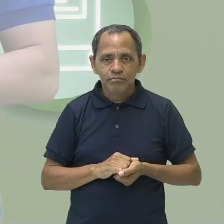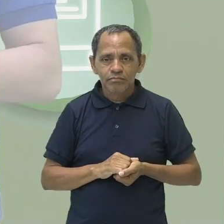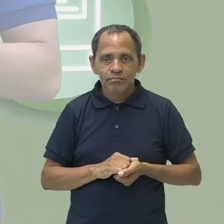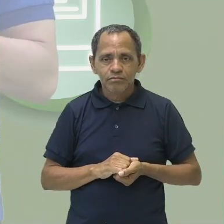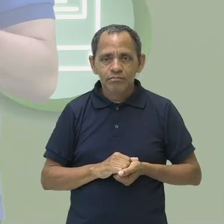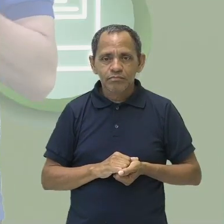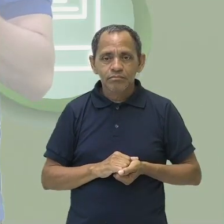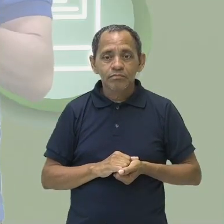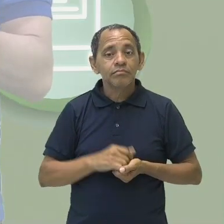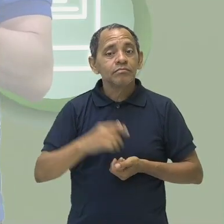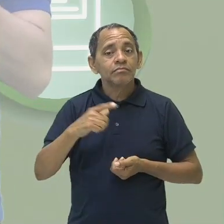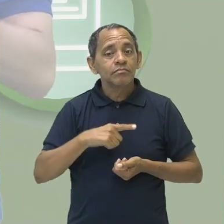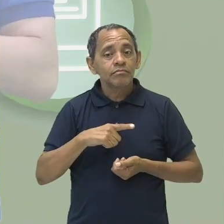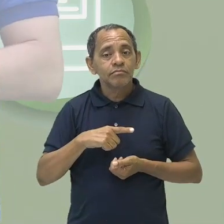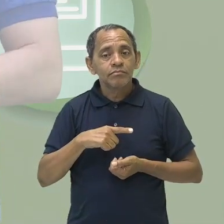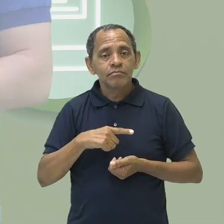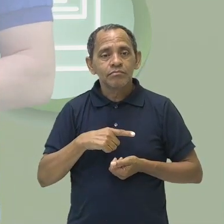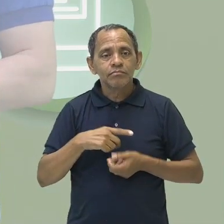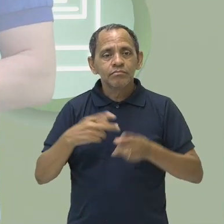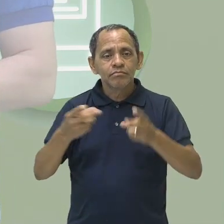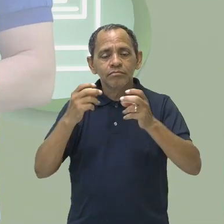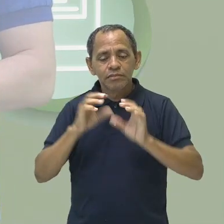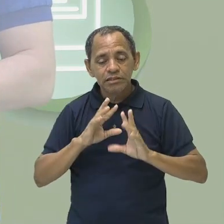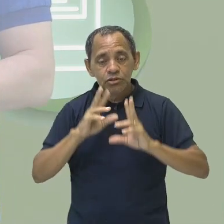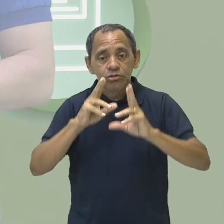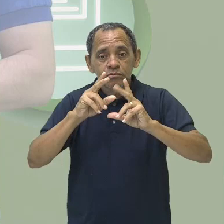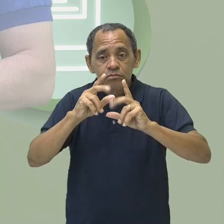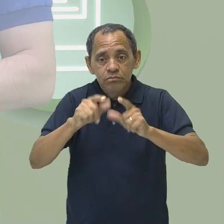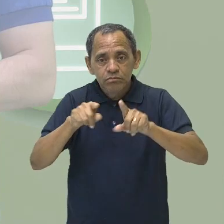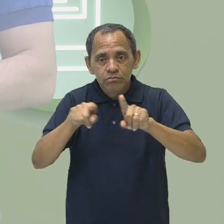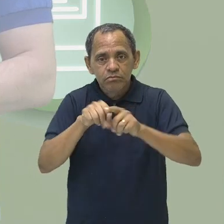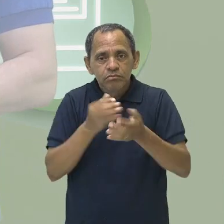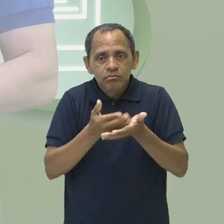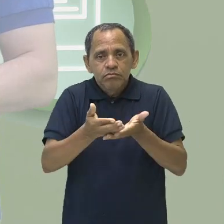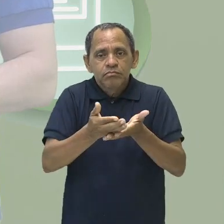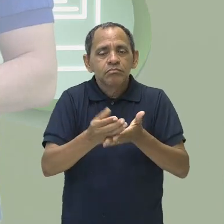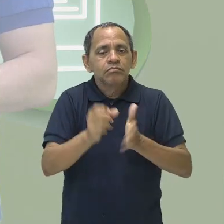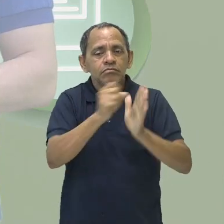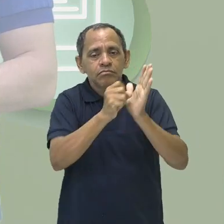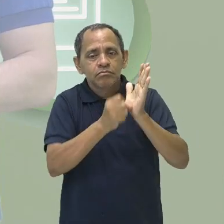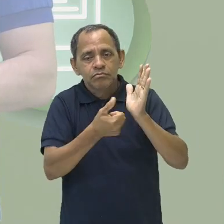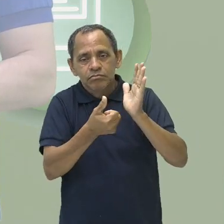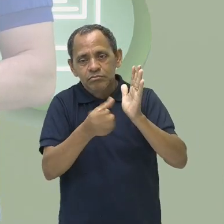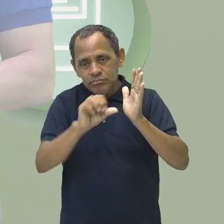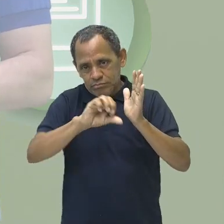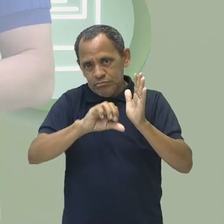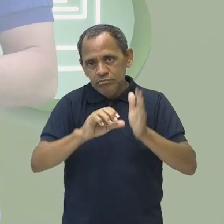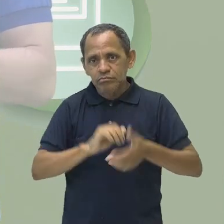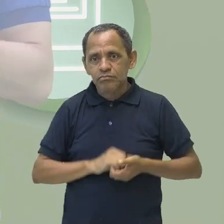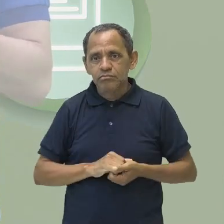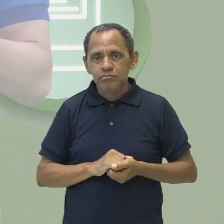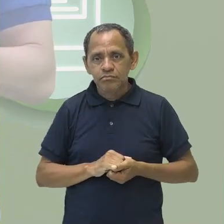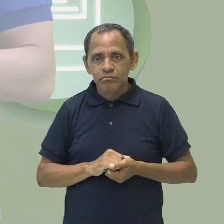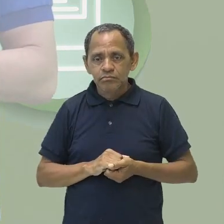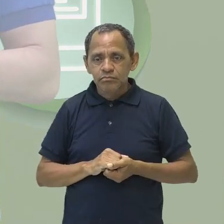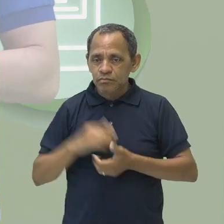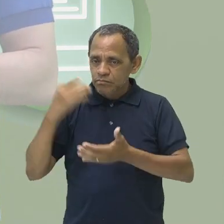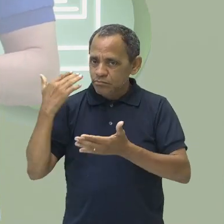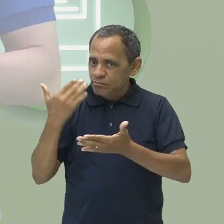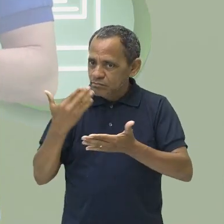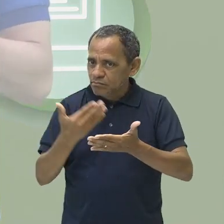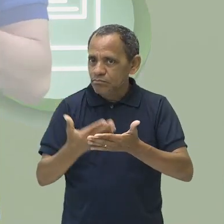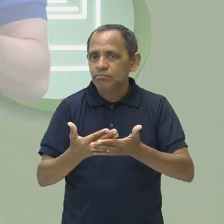E aí nós temos que tudo começou no século ali 19, tá? E ao longo do tempo,